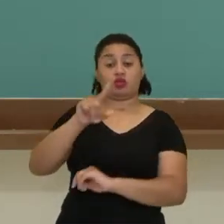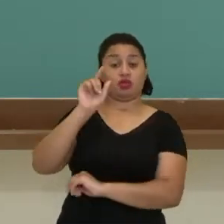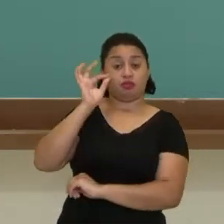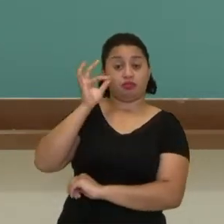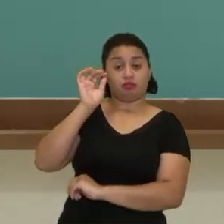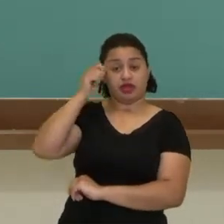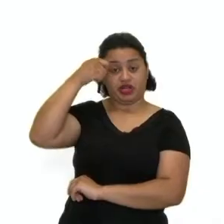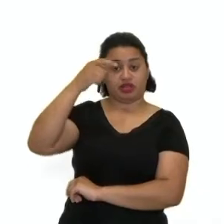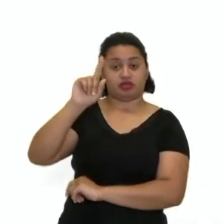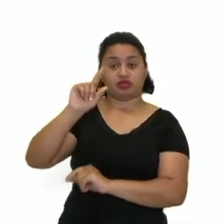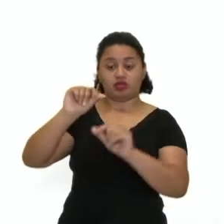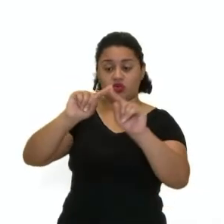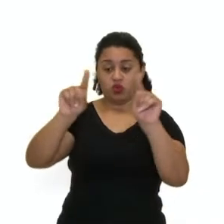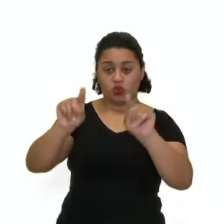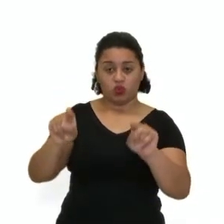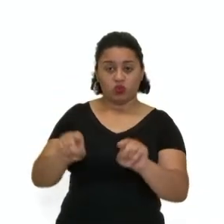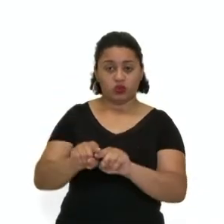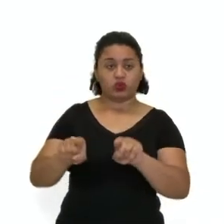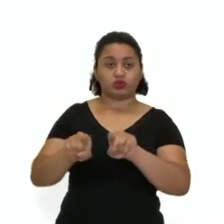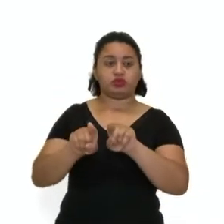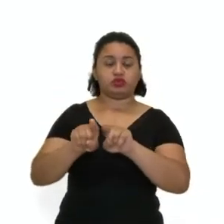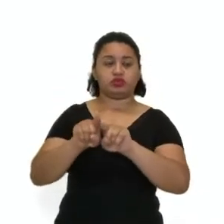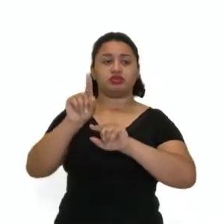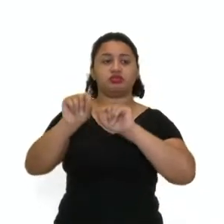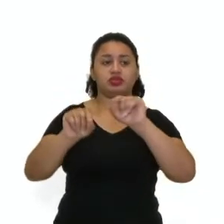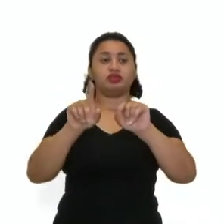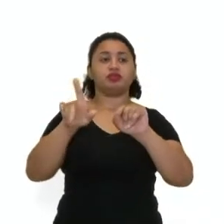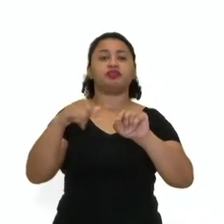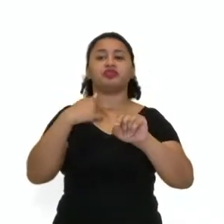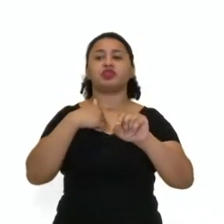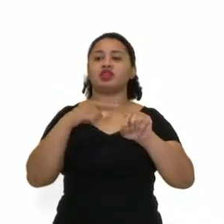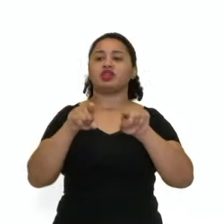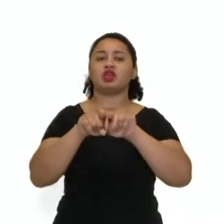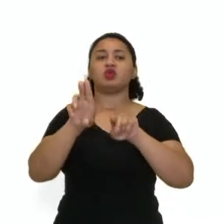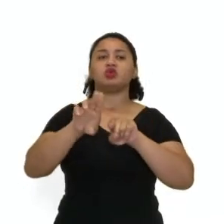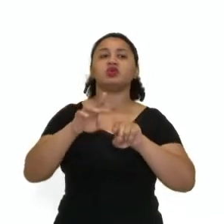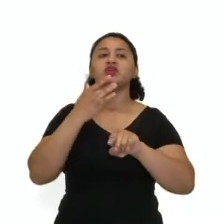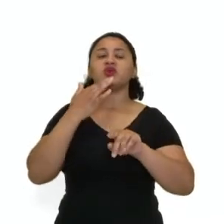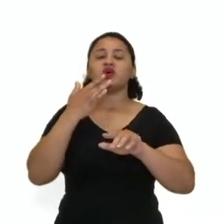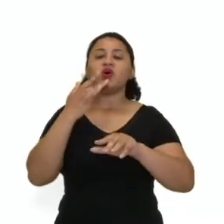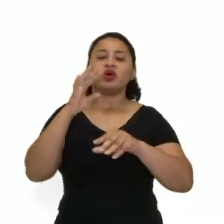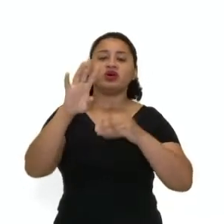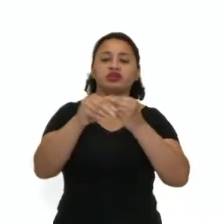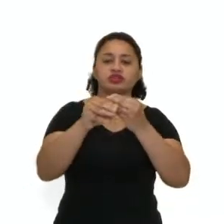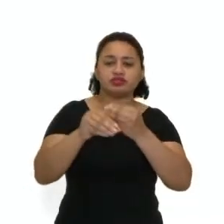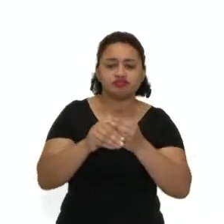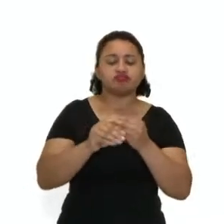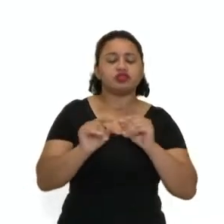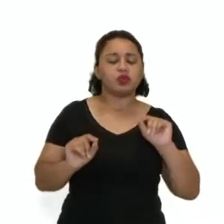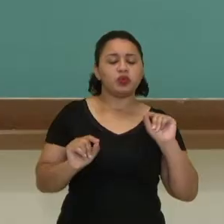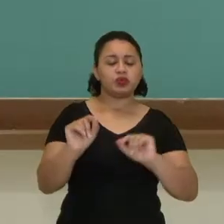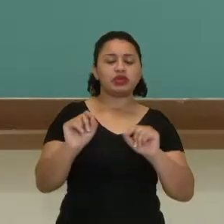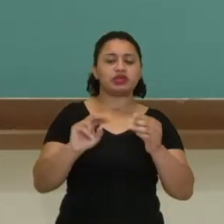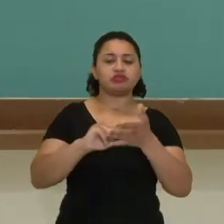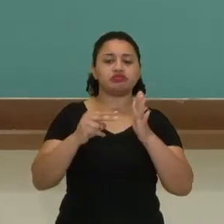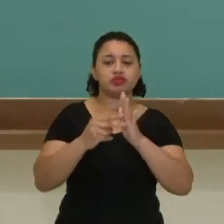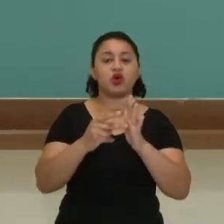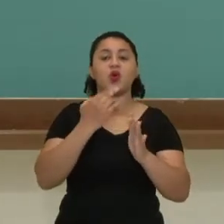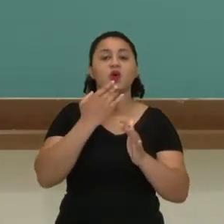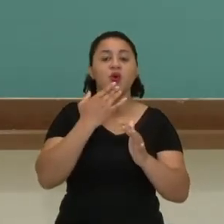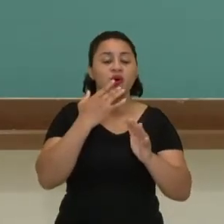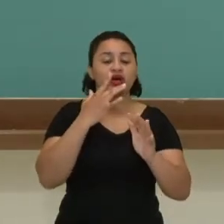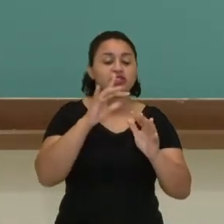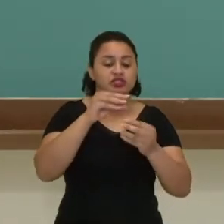ok? O contraste de luz e sombra de acordo com a lei de cores complementares. Então, você tem aqui cores que juntas causam